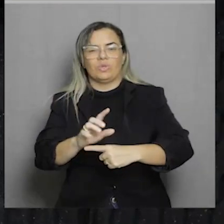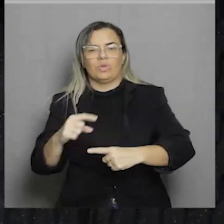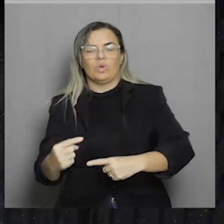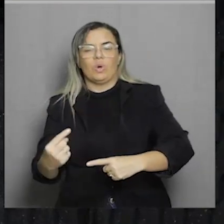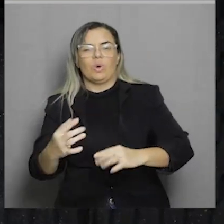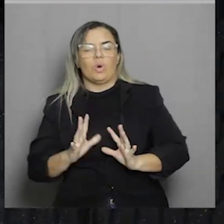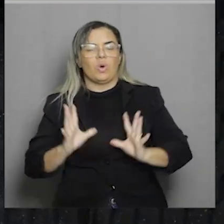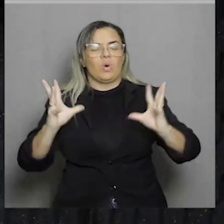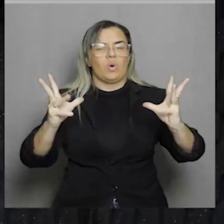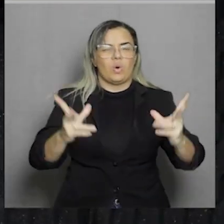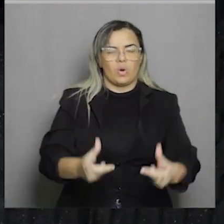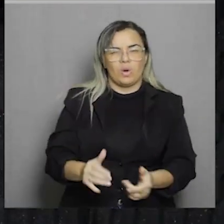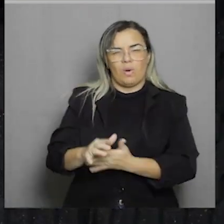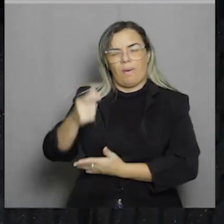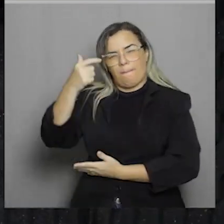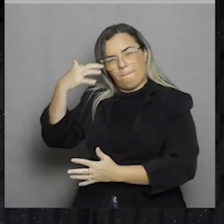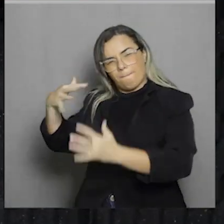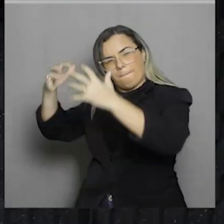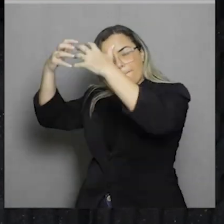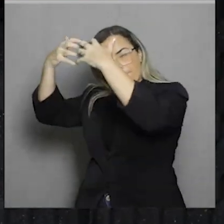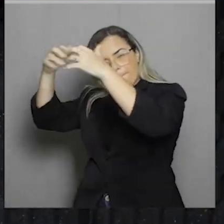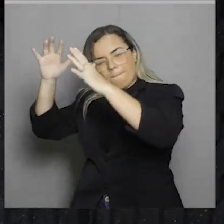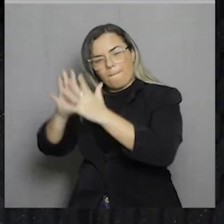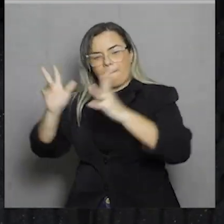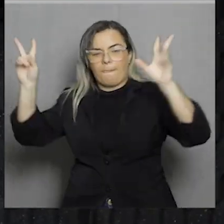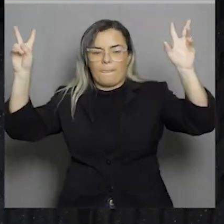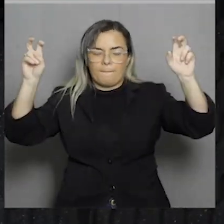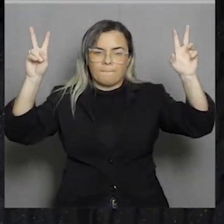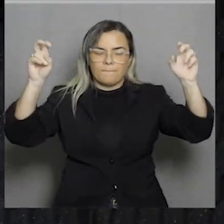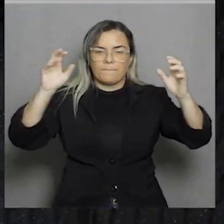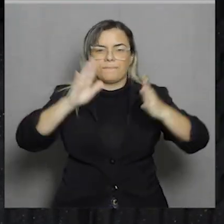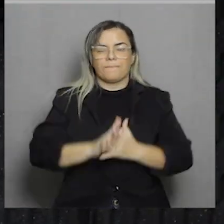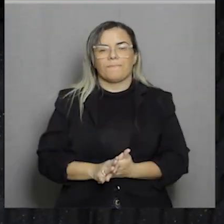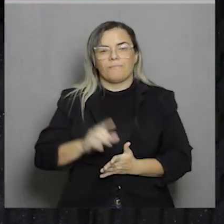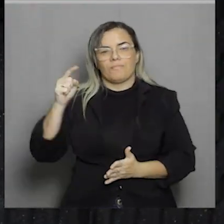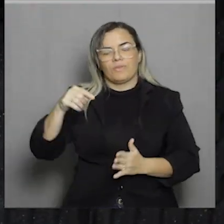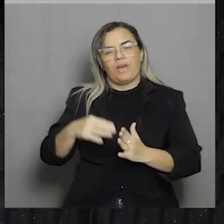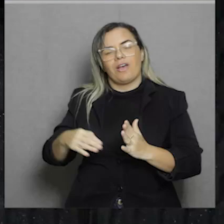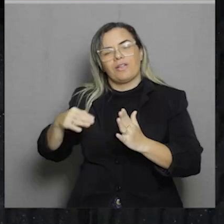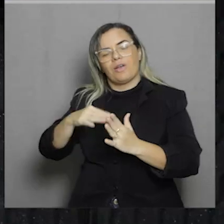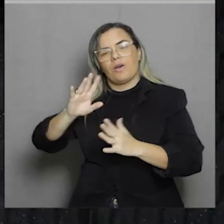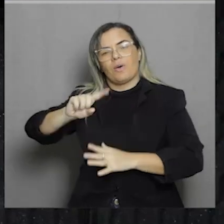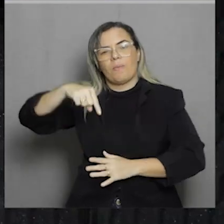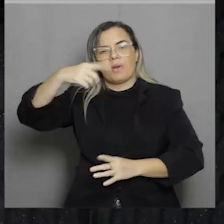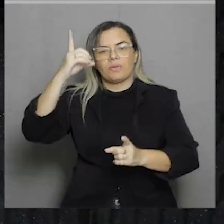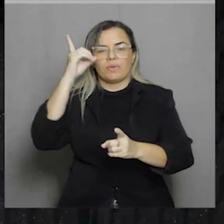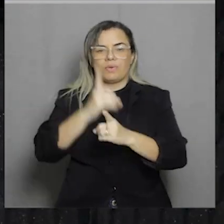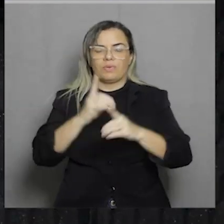para a reflexão sobre essa temática e até o nosso próximo encontro. Valeu!